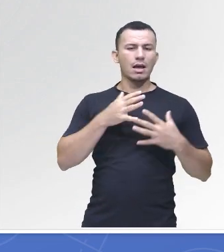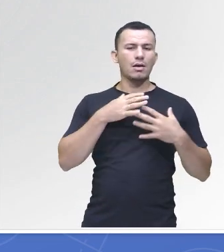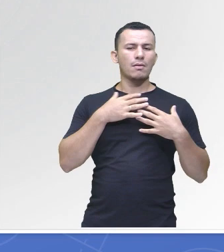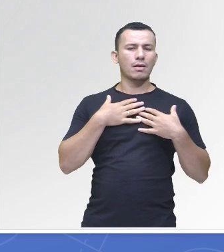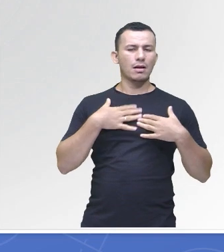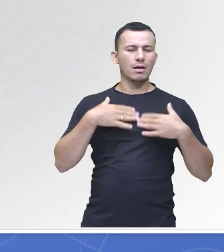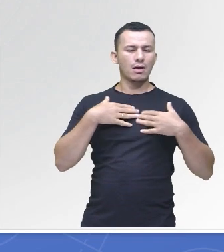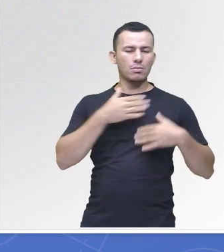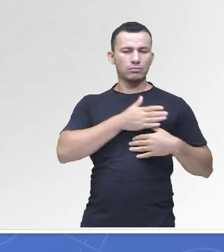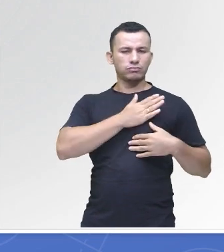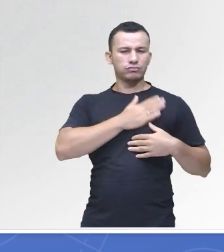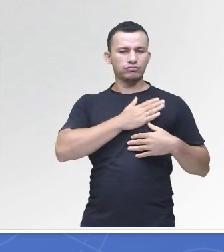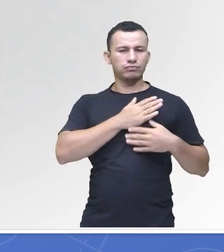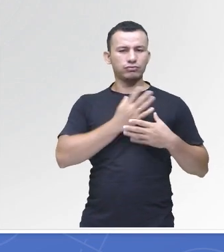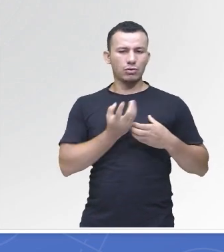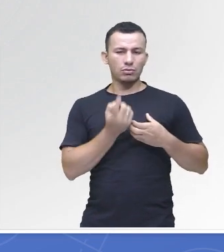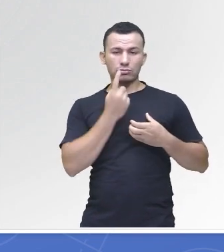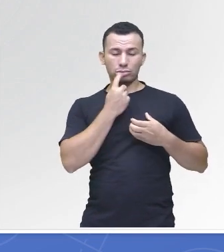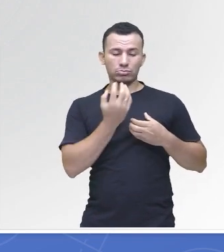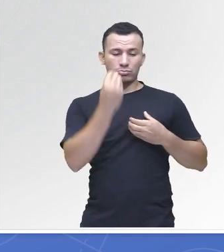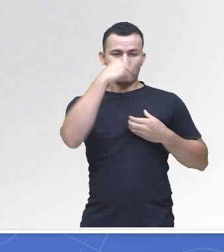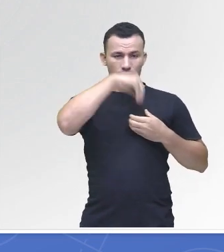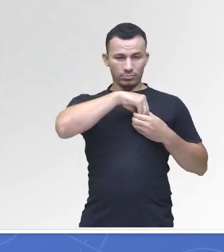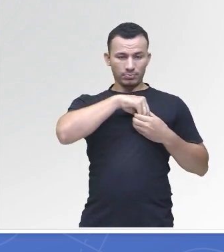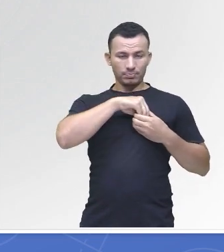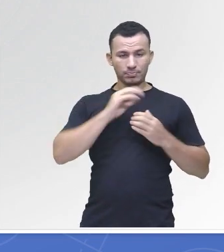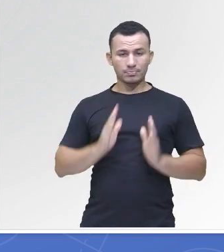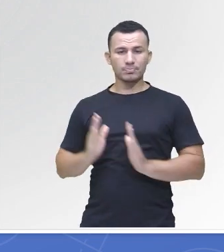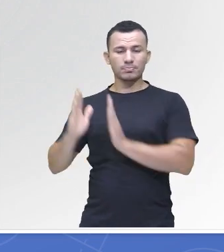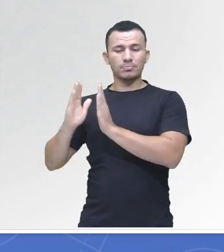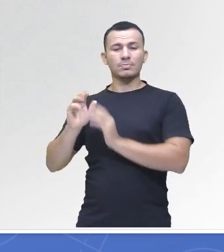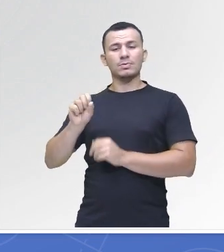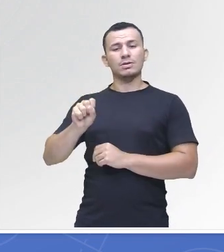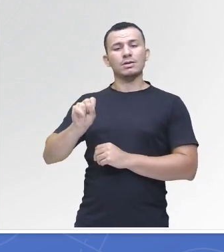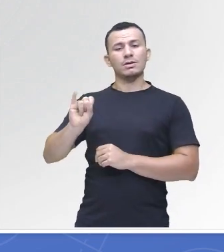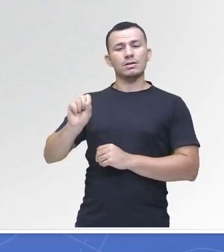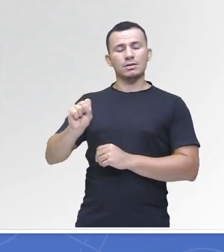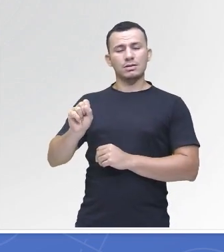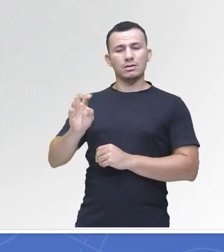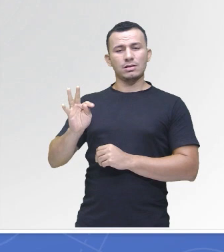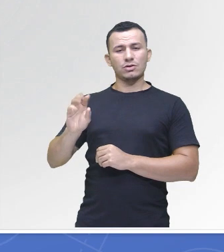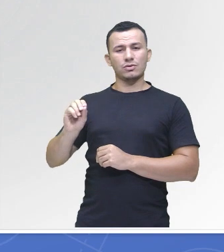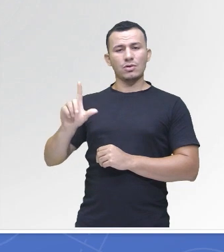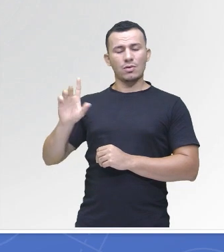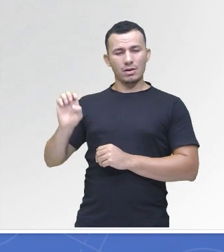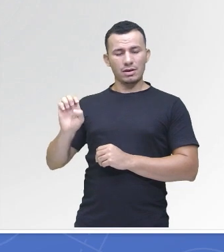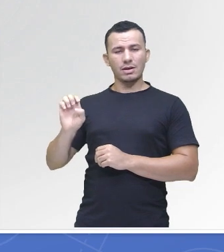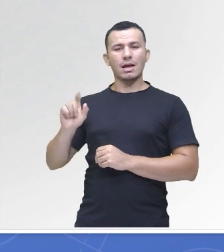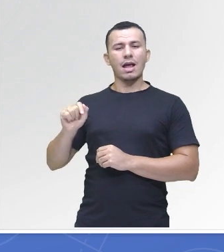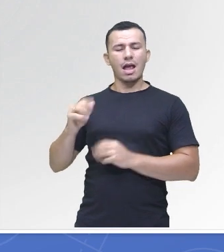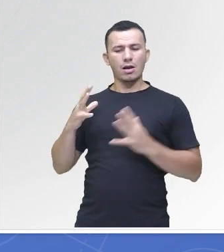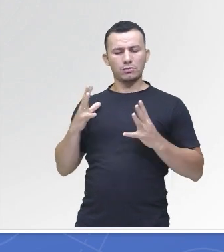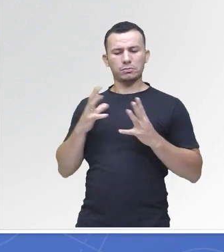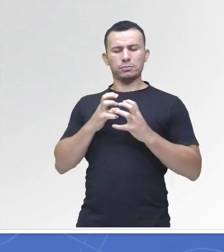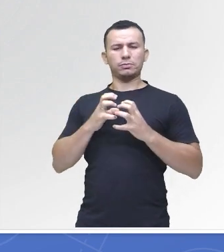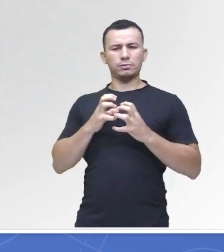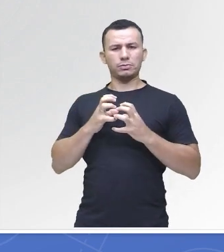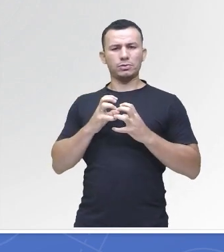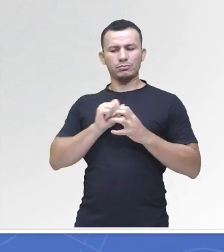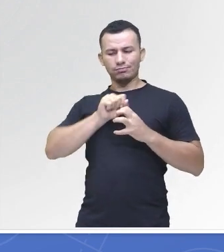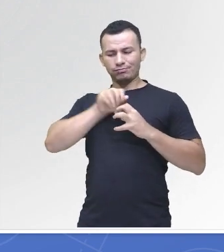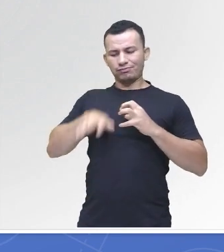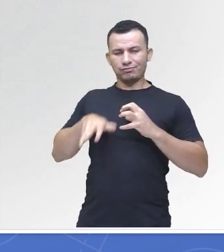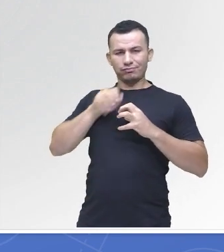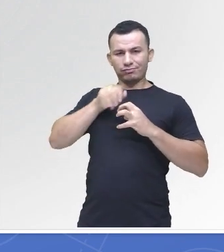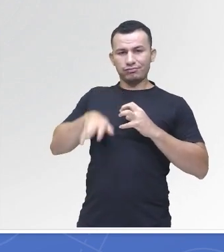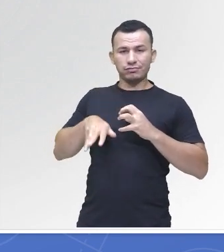quando o músculo contrai e o sangue sai, ok? E o retorno venoso, né? O sangue, ele saiu